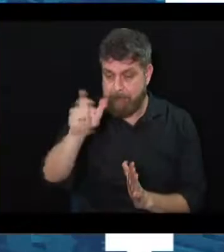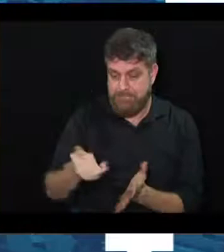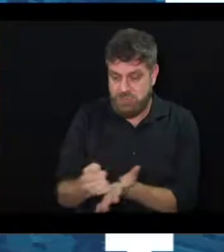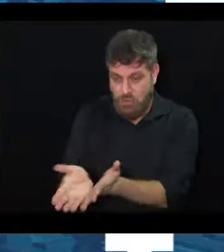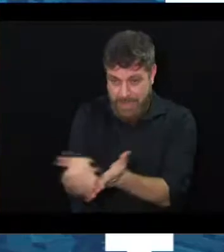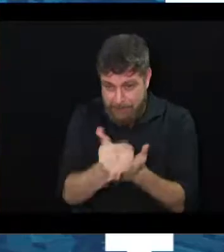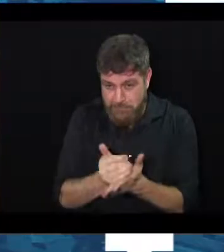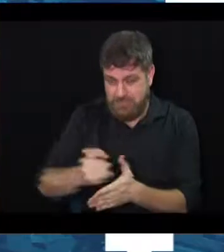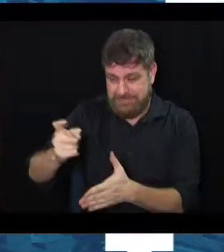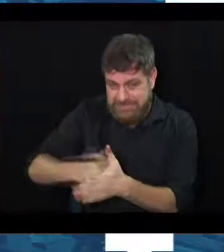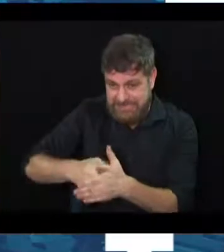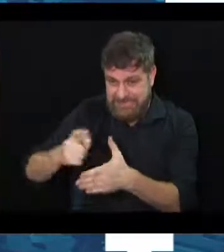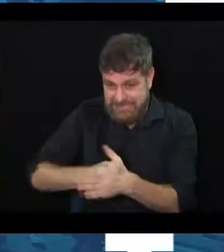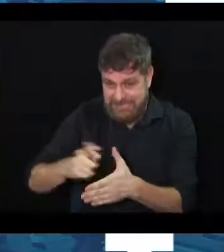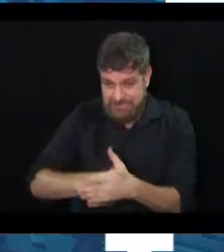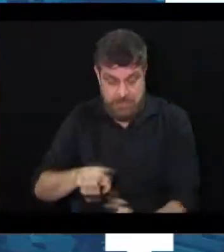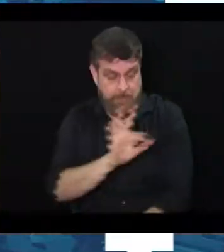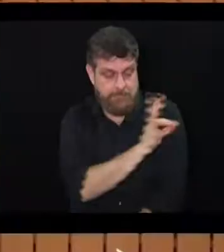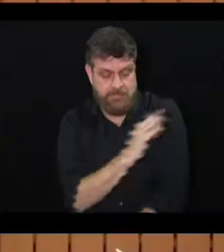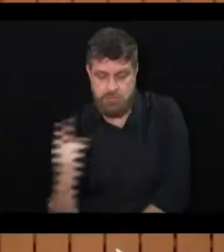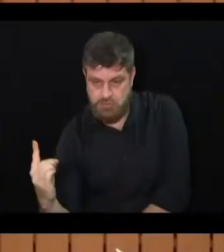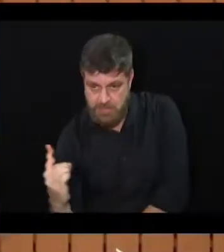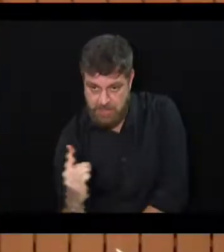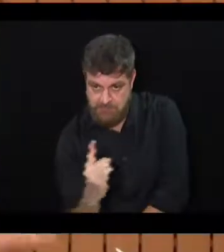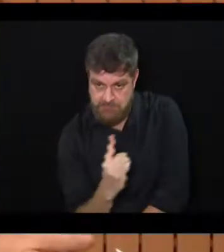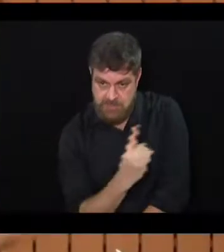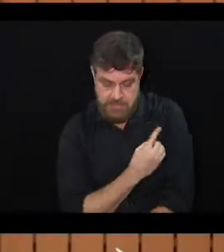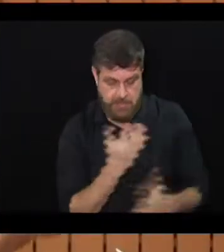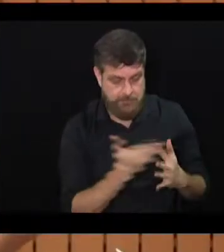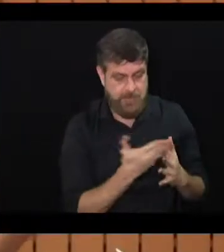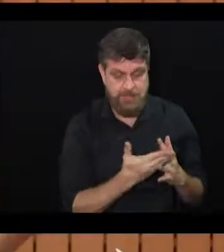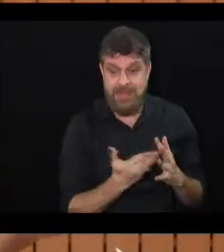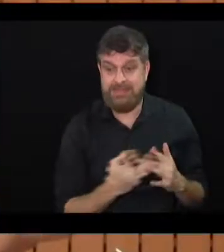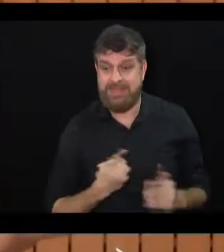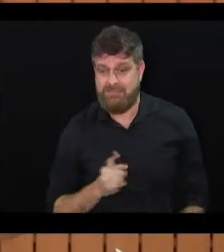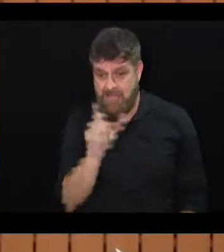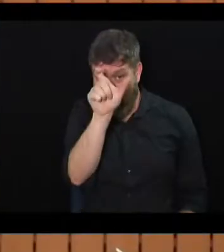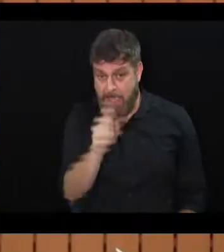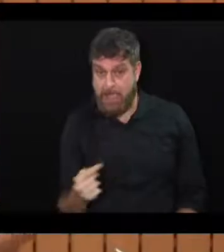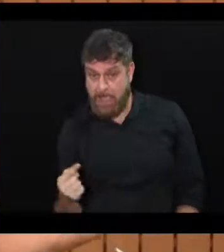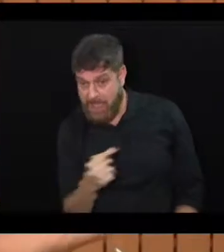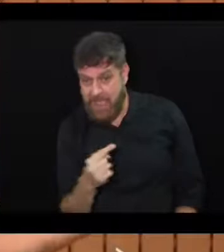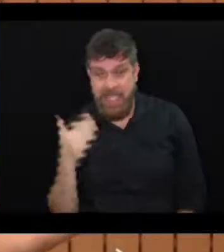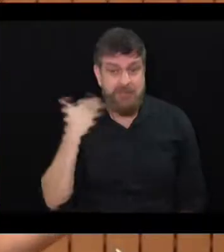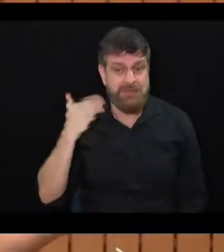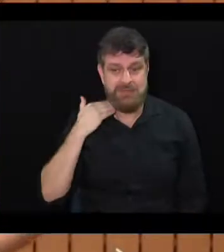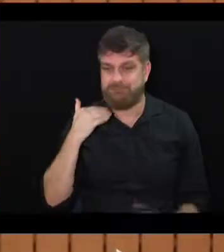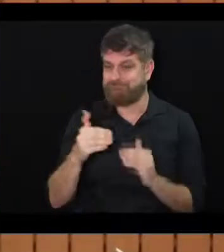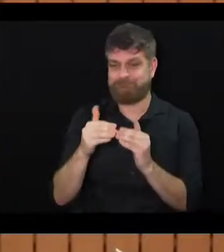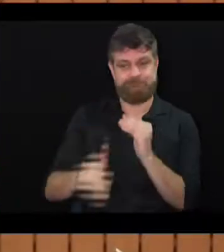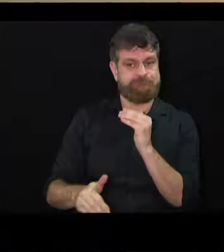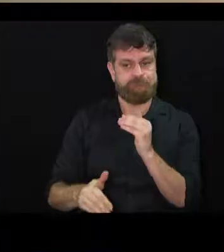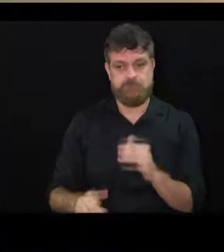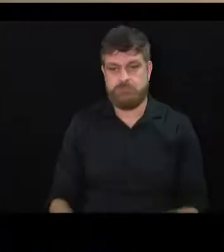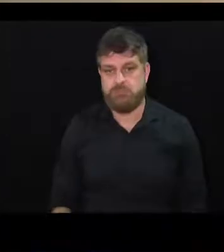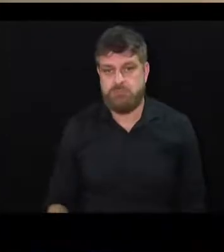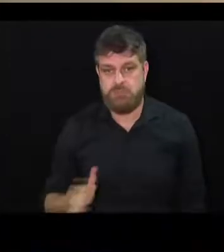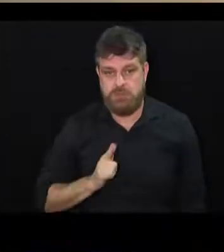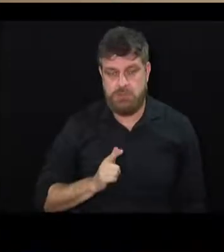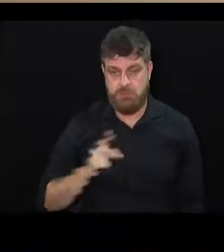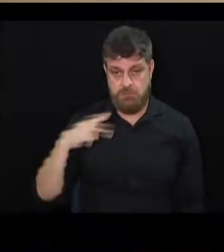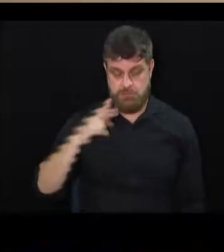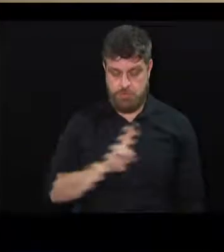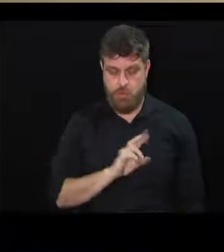o Refis 2019. A matéria teve apenas um único voto contrário, da parlamentar Mariana Conte. O vereador Luiz